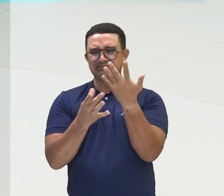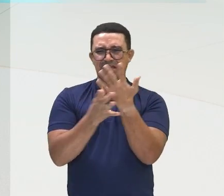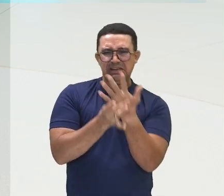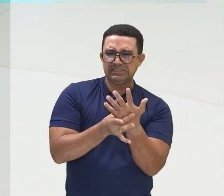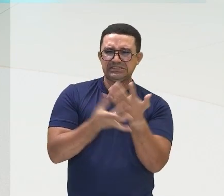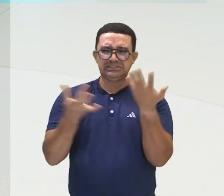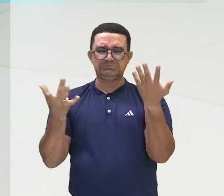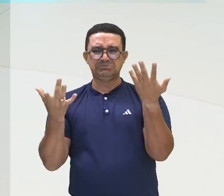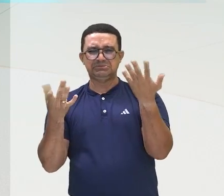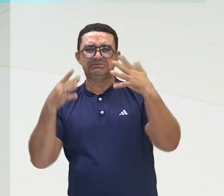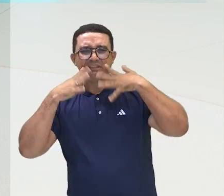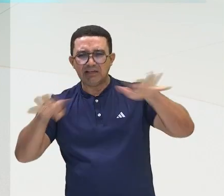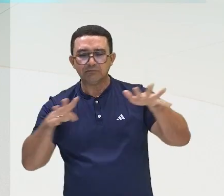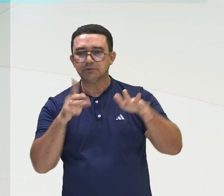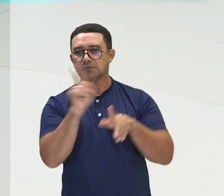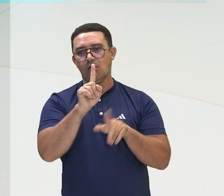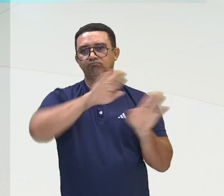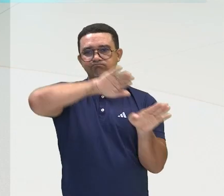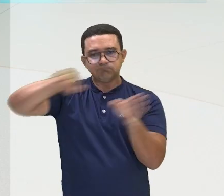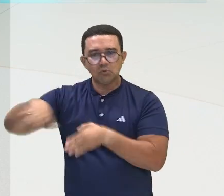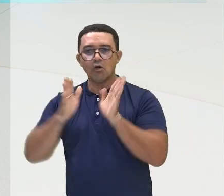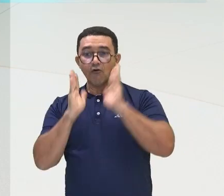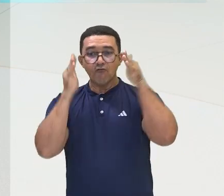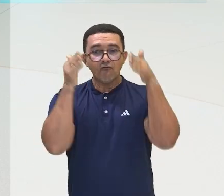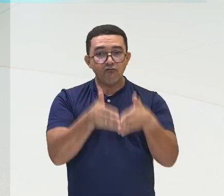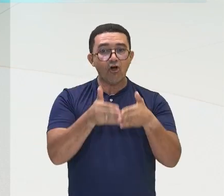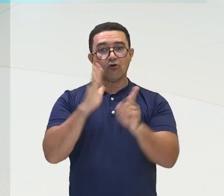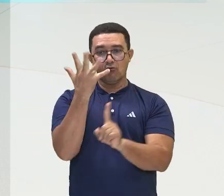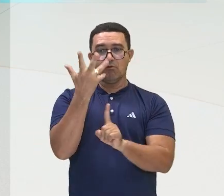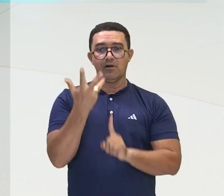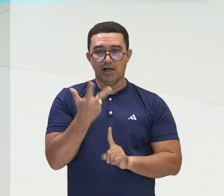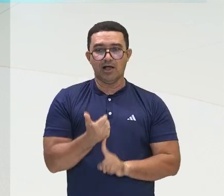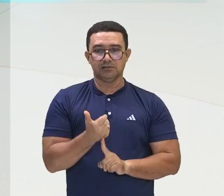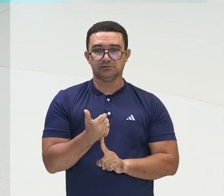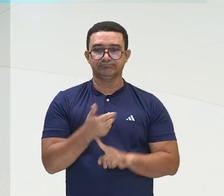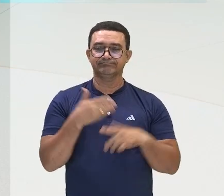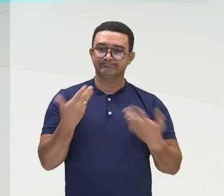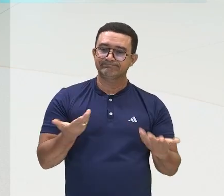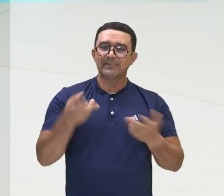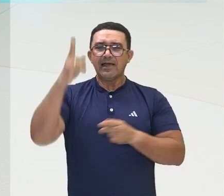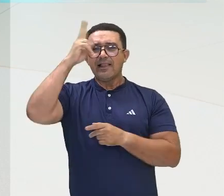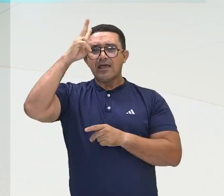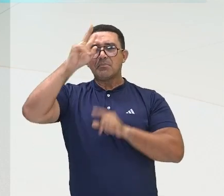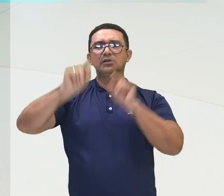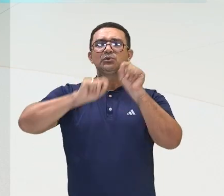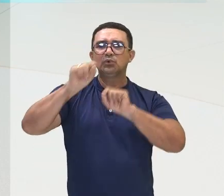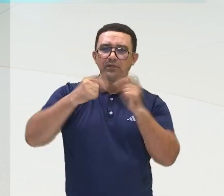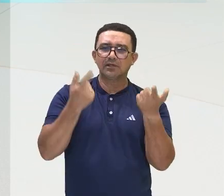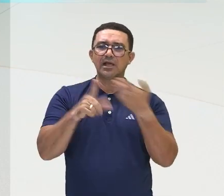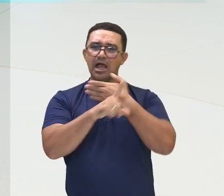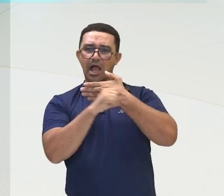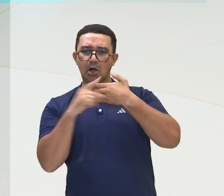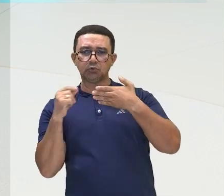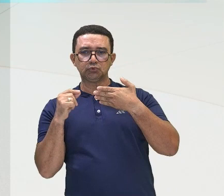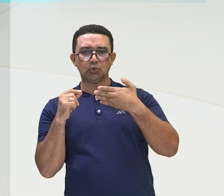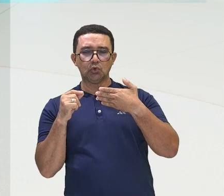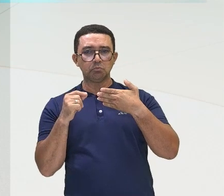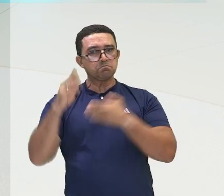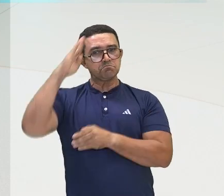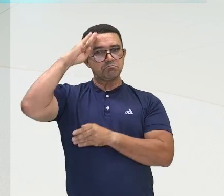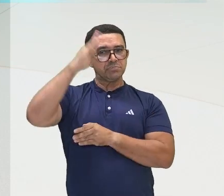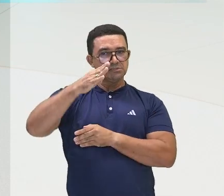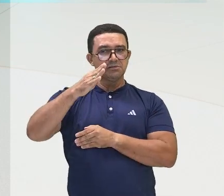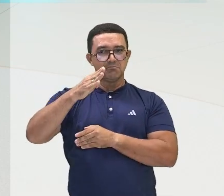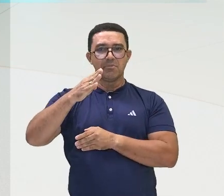quero realmente focar a arte pela arte, ok? Lembrando aí que um dos autores do parnasianismo, que é o autor talvez destaque,